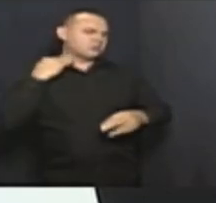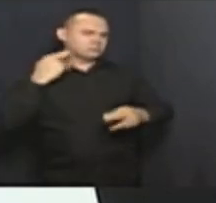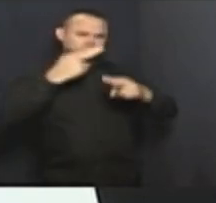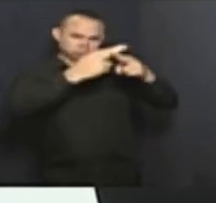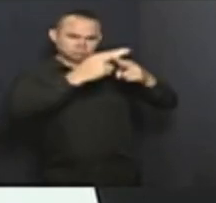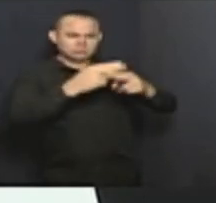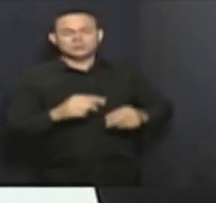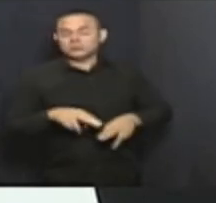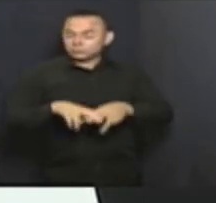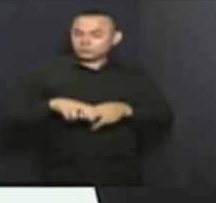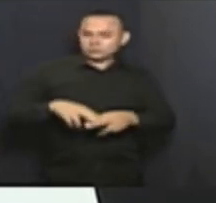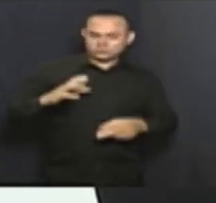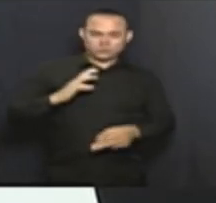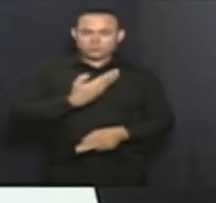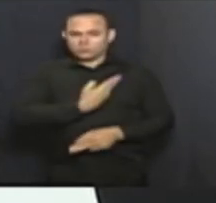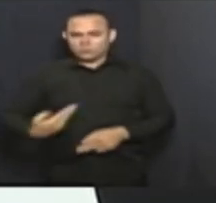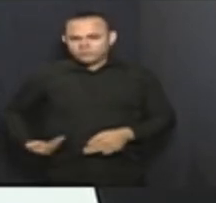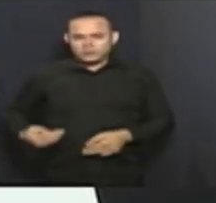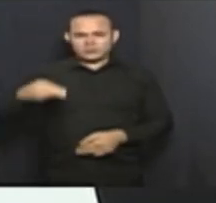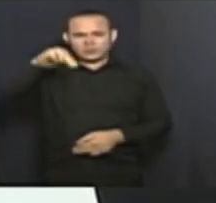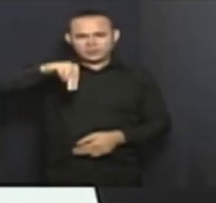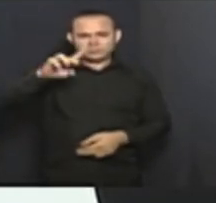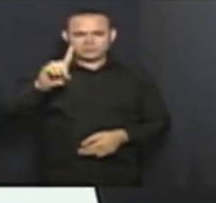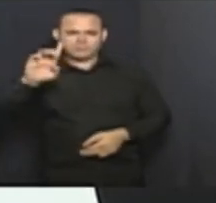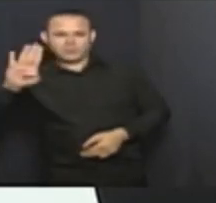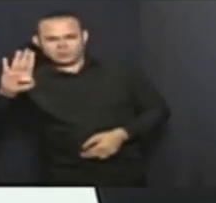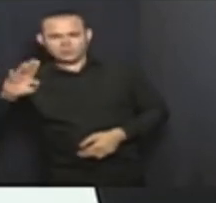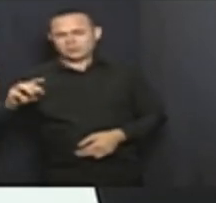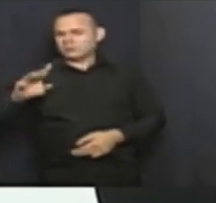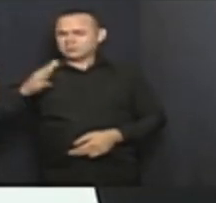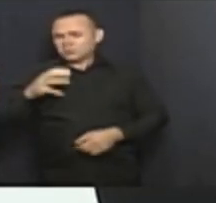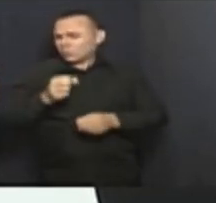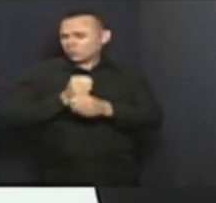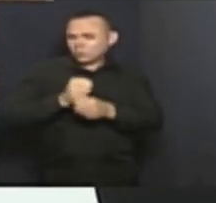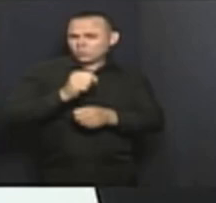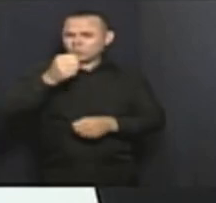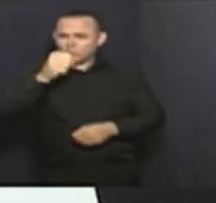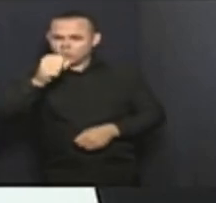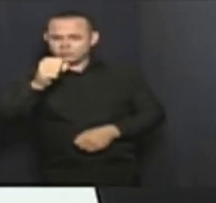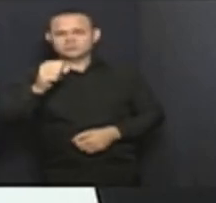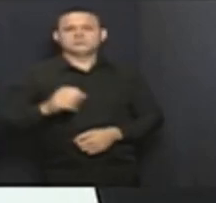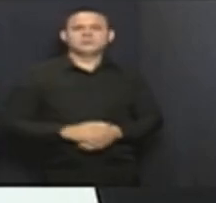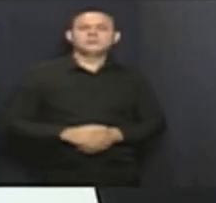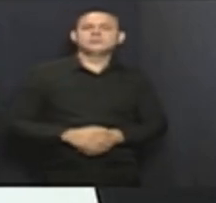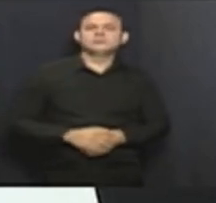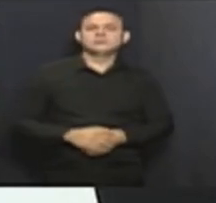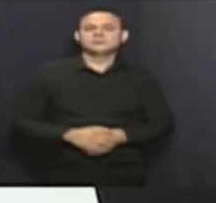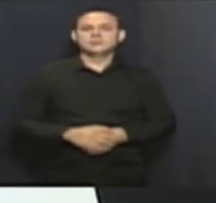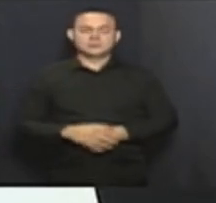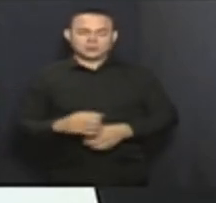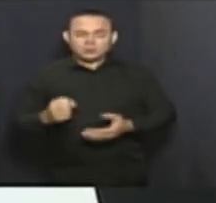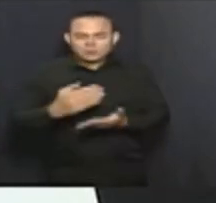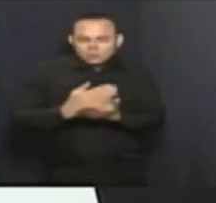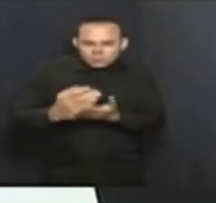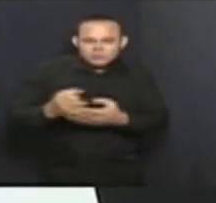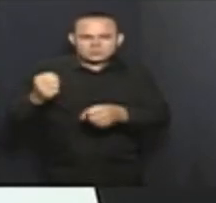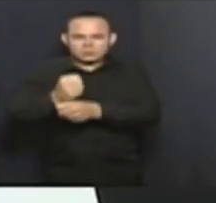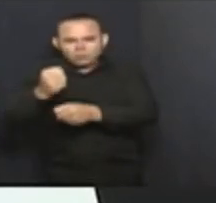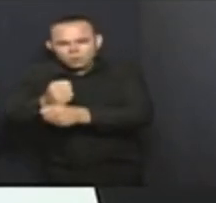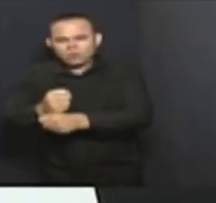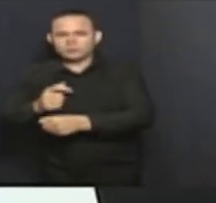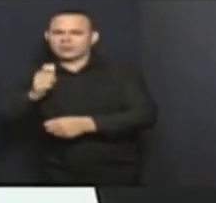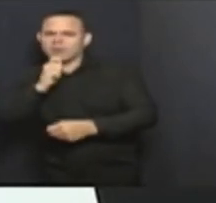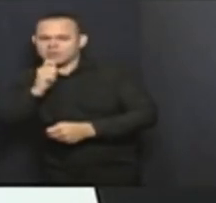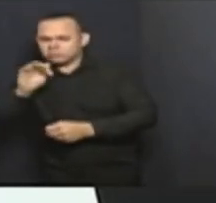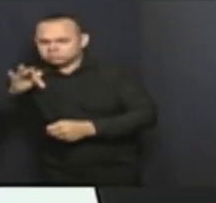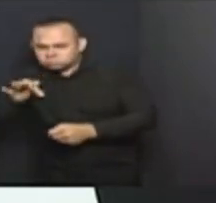governo mdb nos oito anos entre obras iniciadas e entregues e obras ainda em fase de conclusão mas